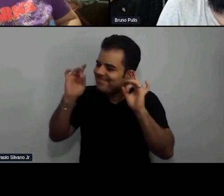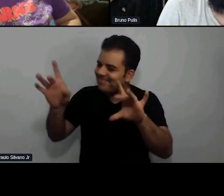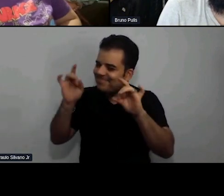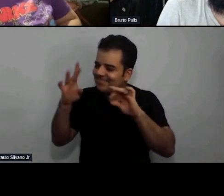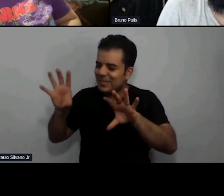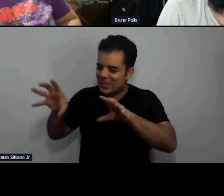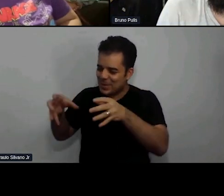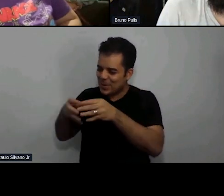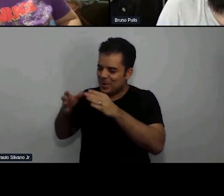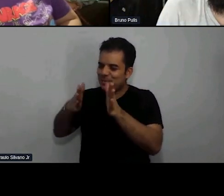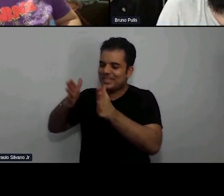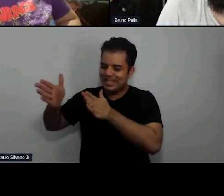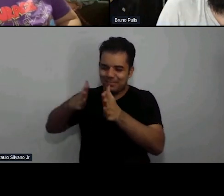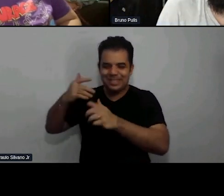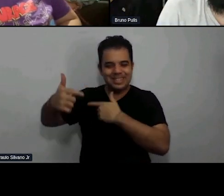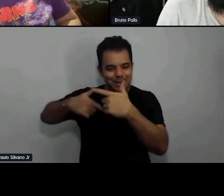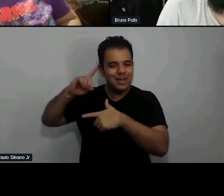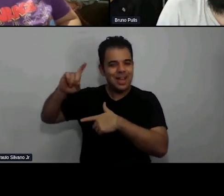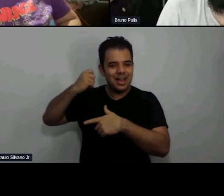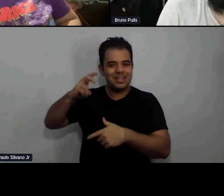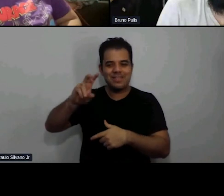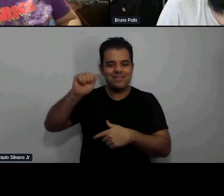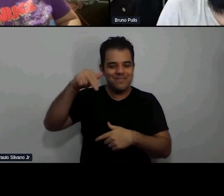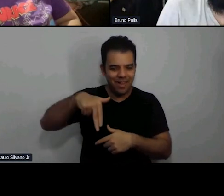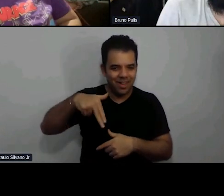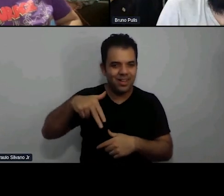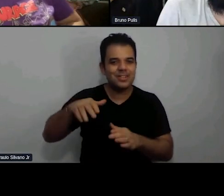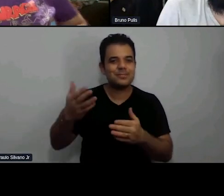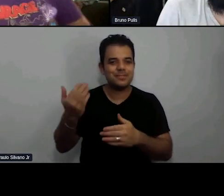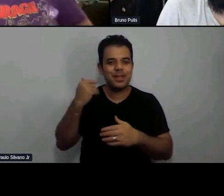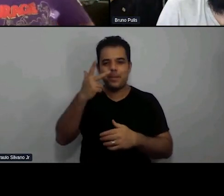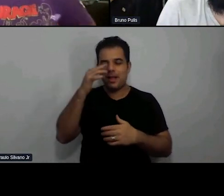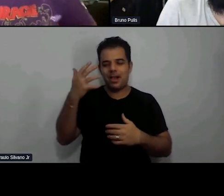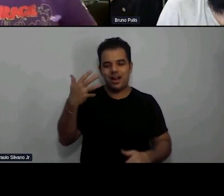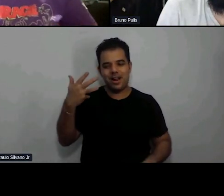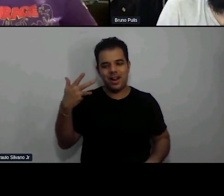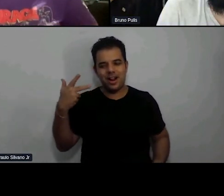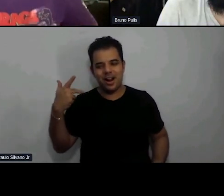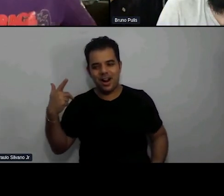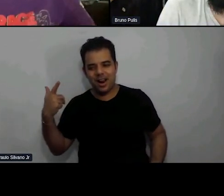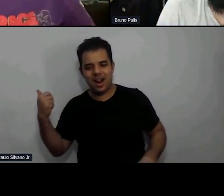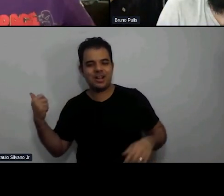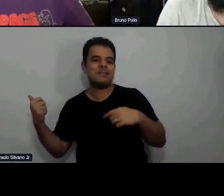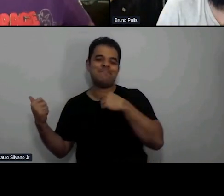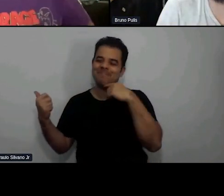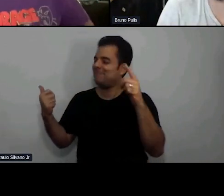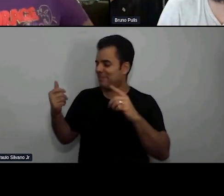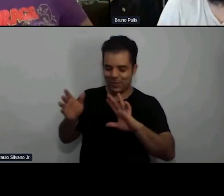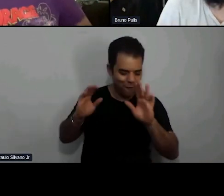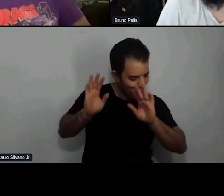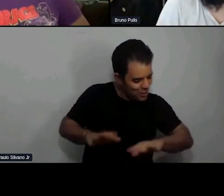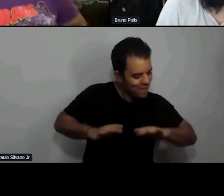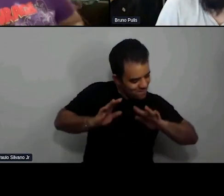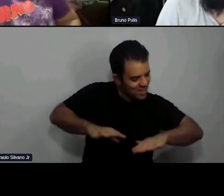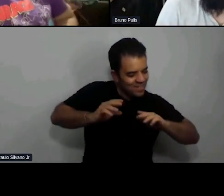time de acessibilidade, que a Van, inclusive, ficou tentando me puxar já há um tempo, mas não conseguiu,